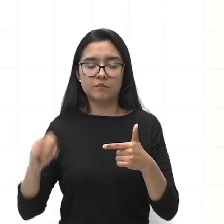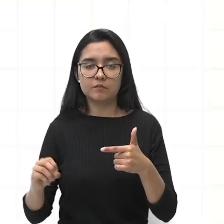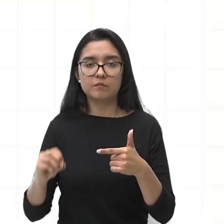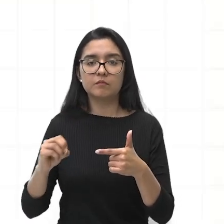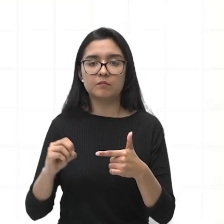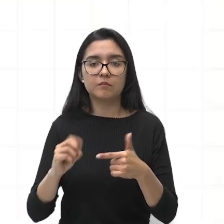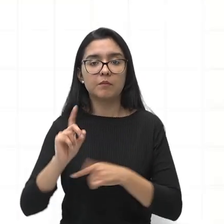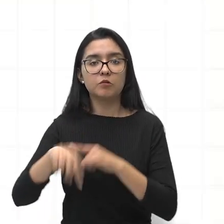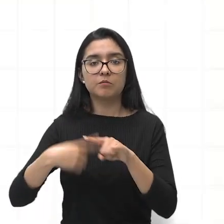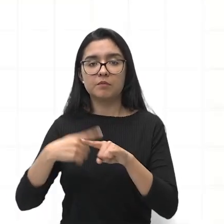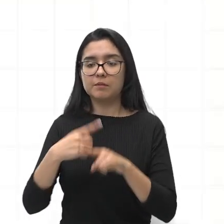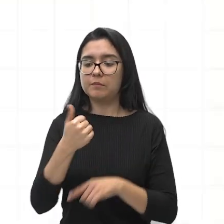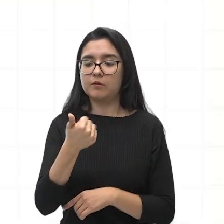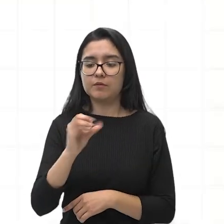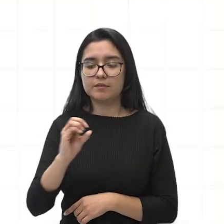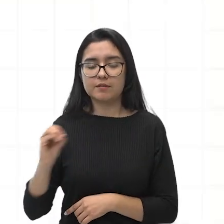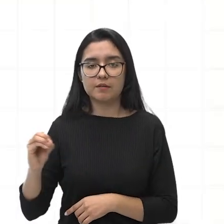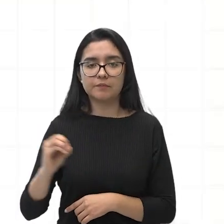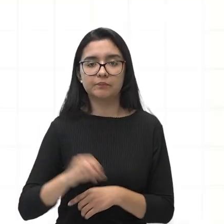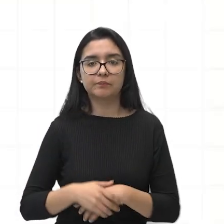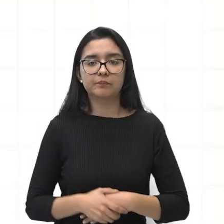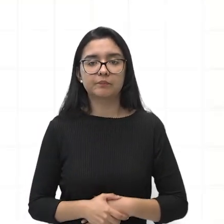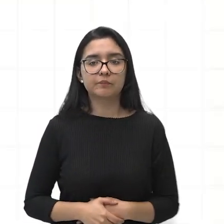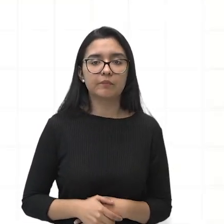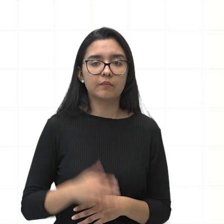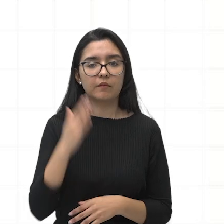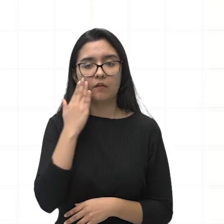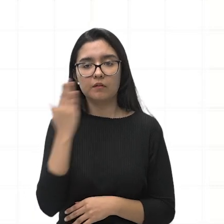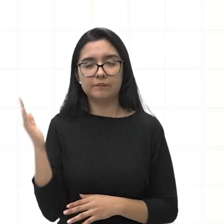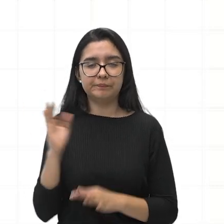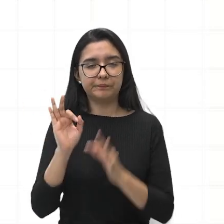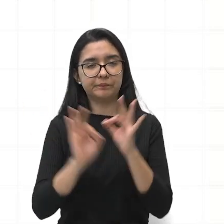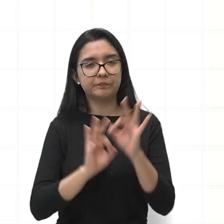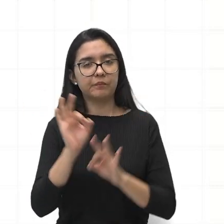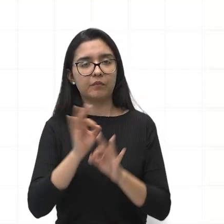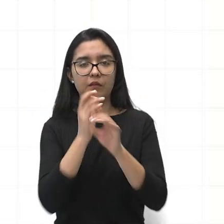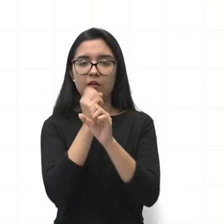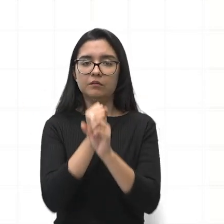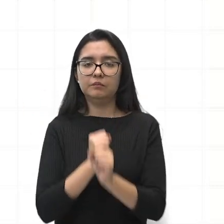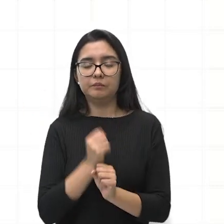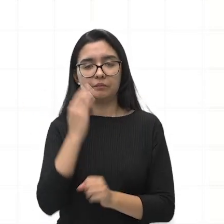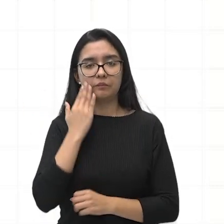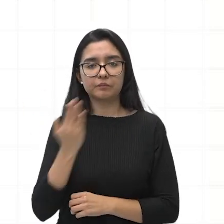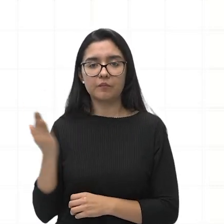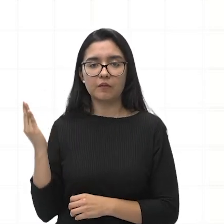nós vamos ter aqui, ó. Então vou ter, olha só, o cálculo bonitinho aqui, né?